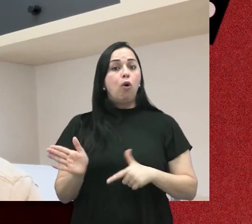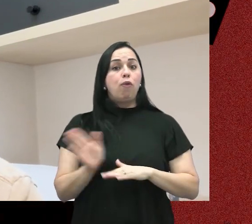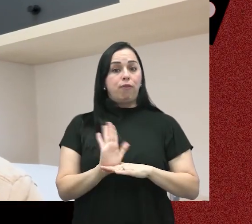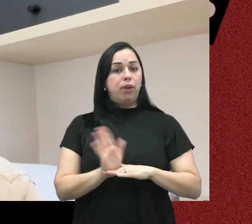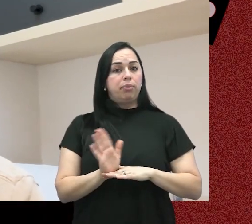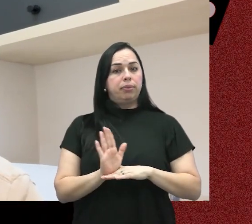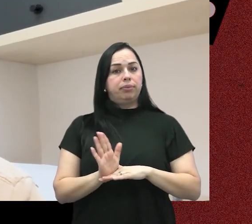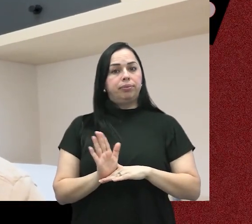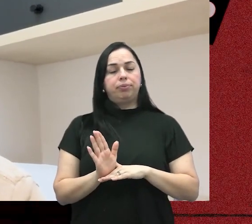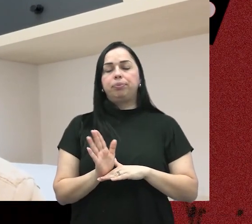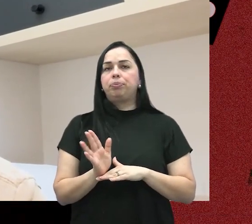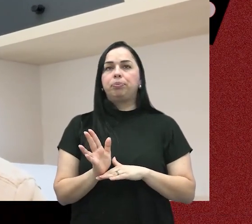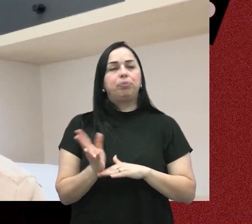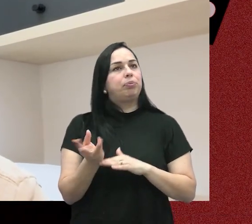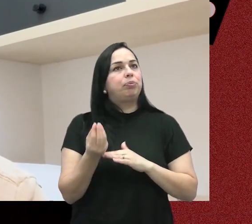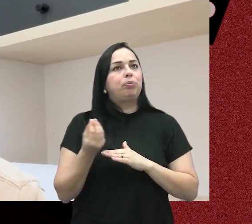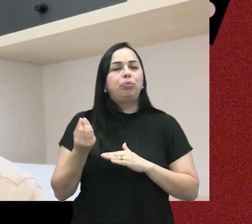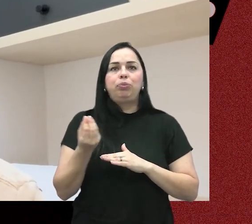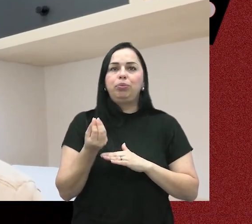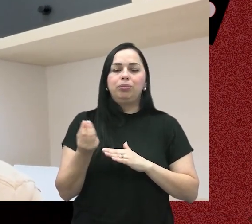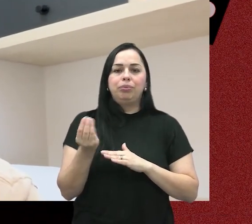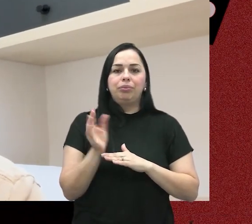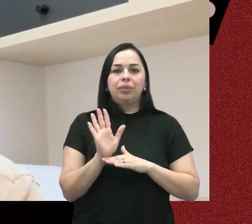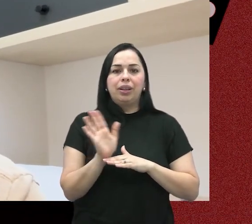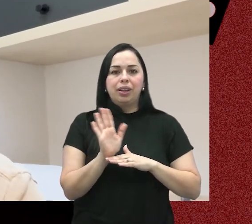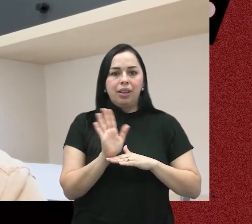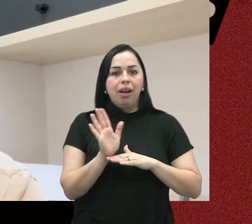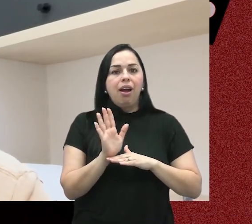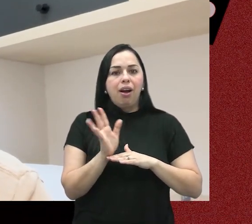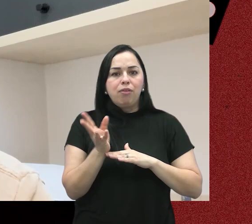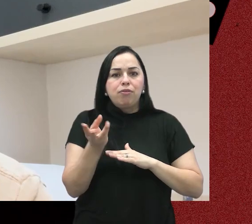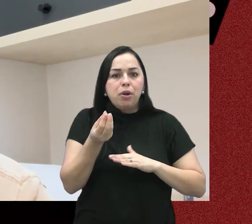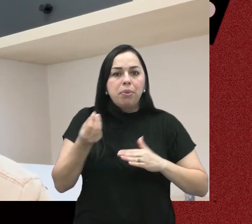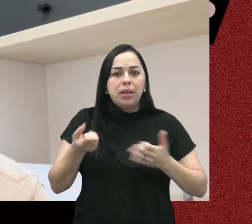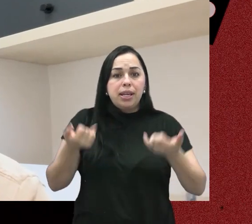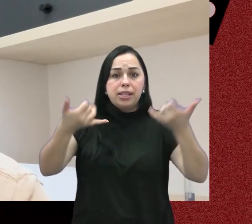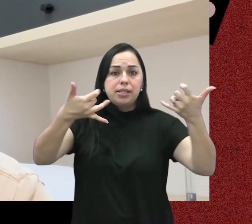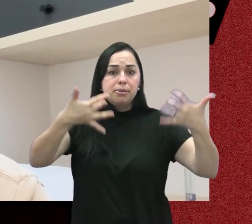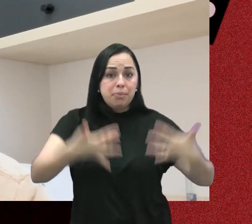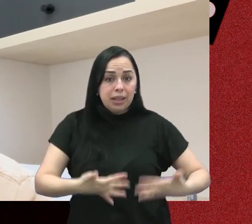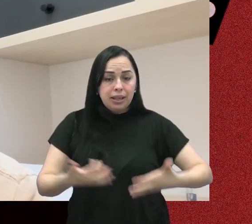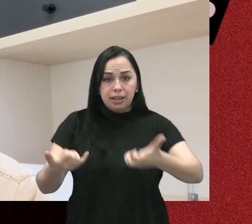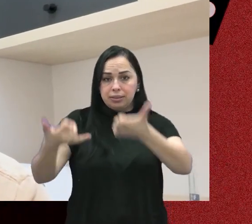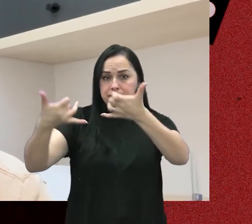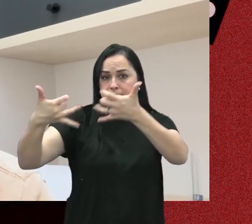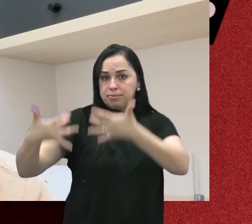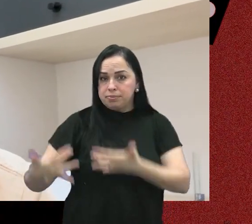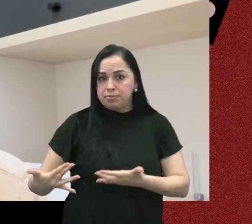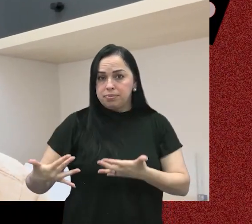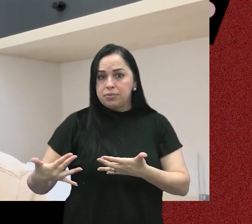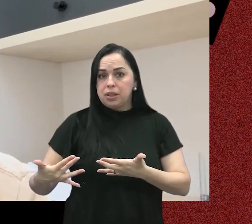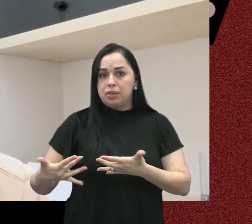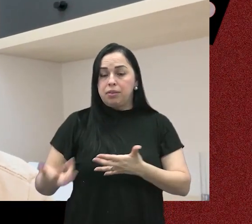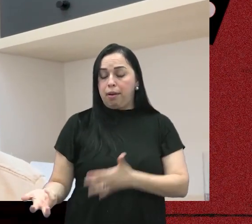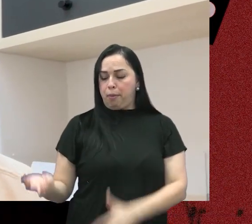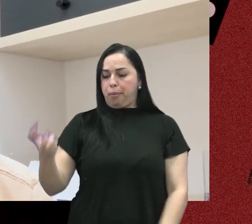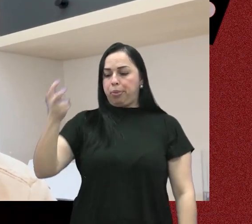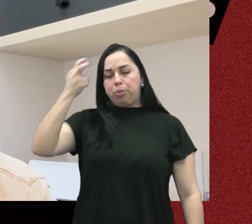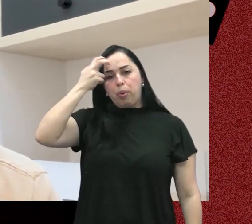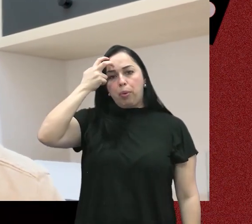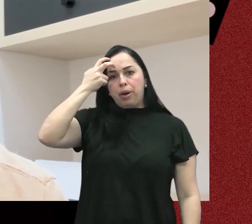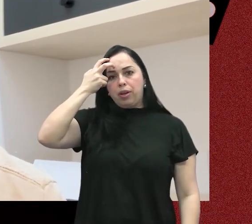um filme, é quase um road movie, que fala um pouco da nossa